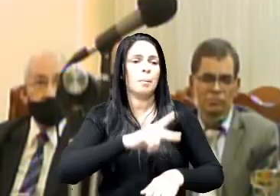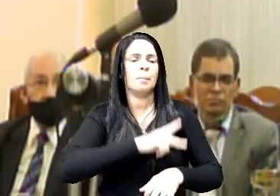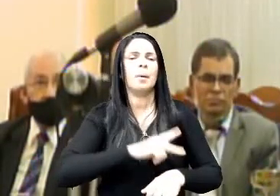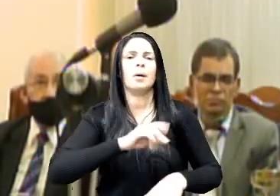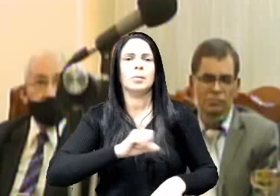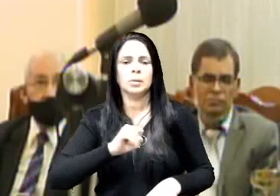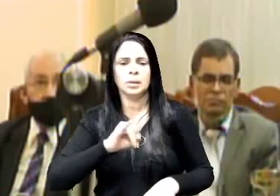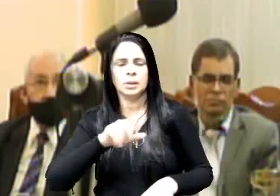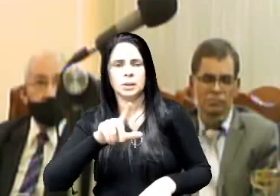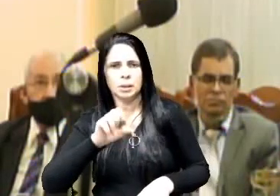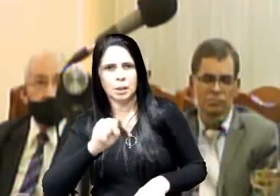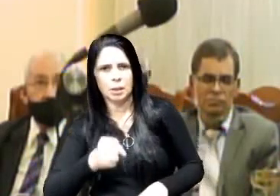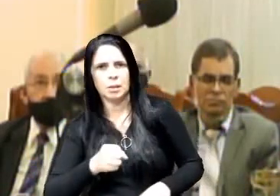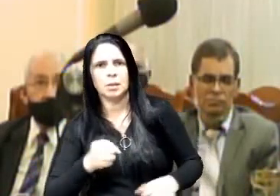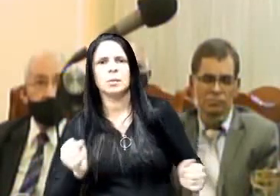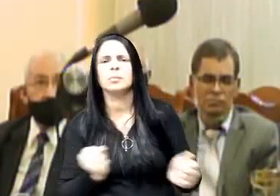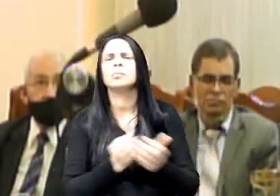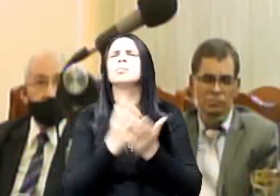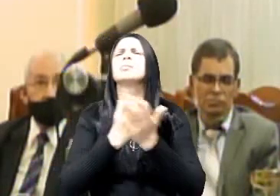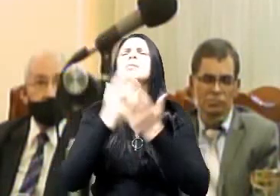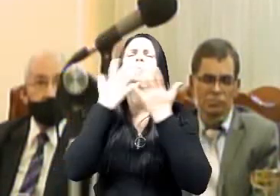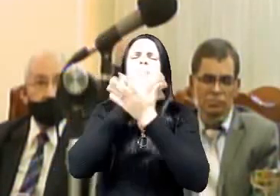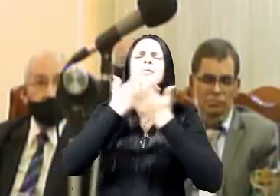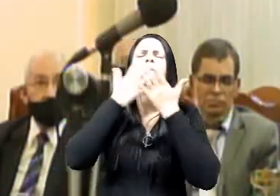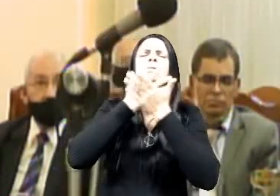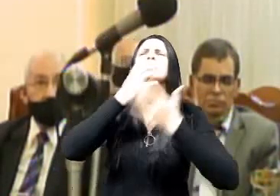Deus. E os outros presos